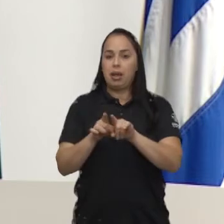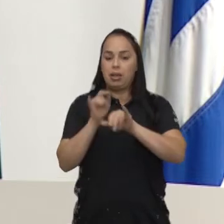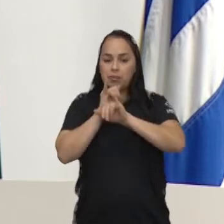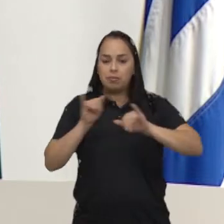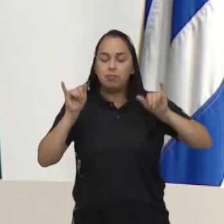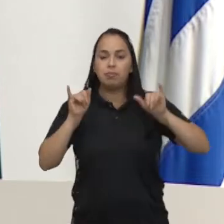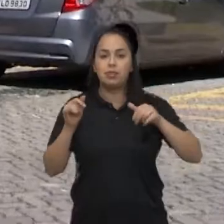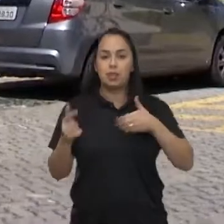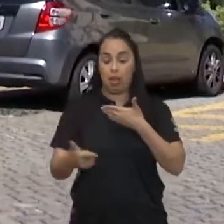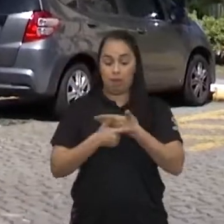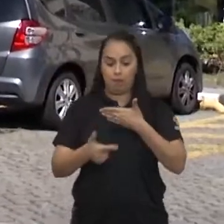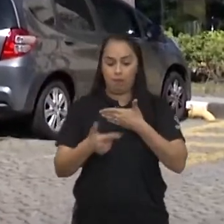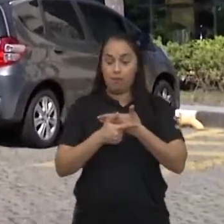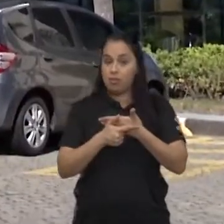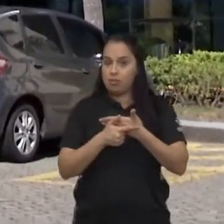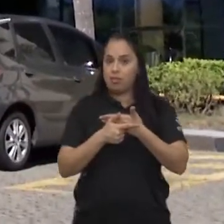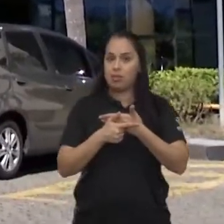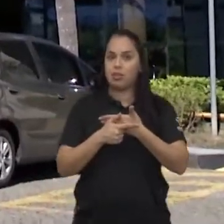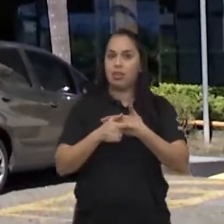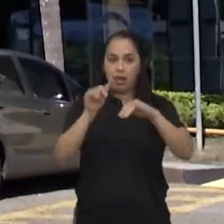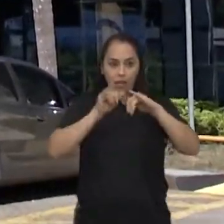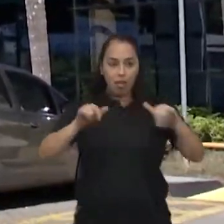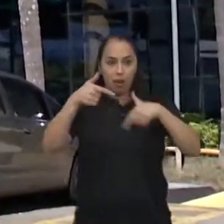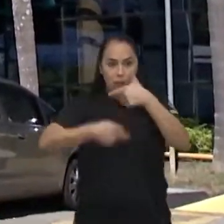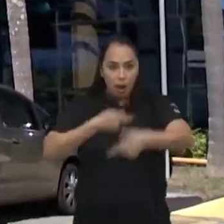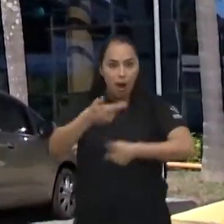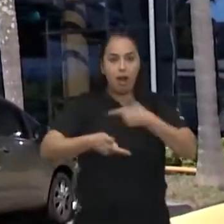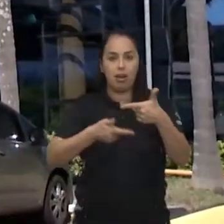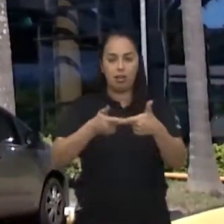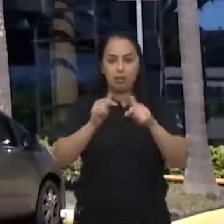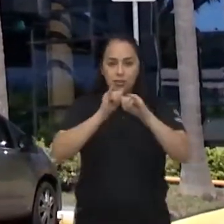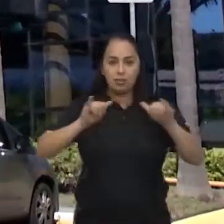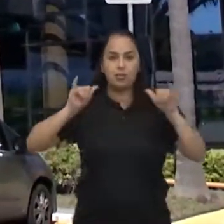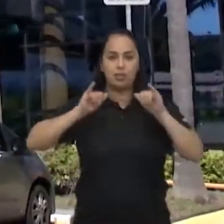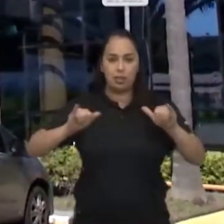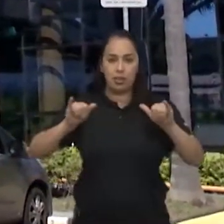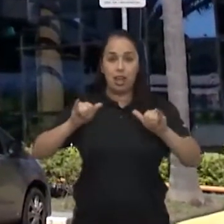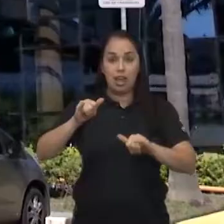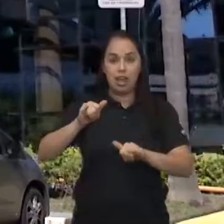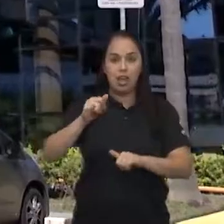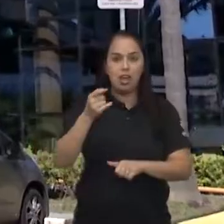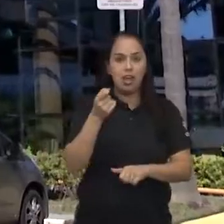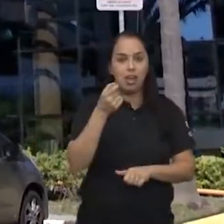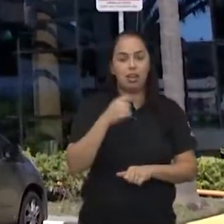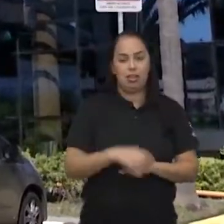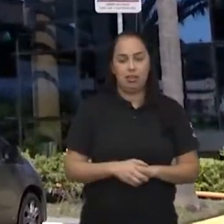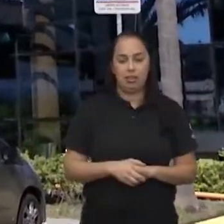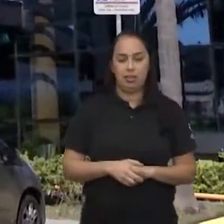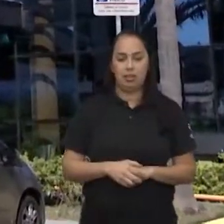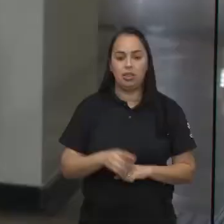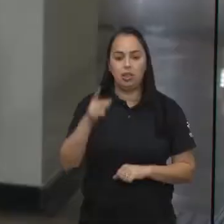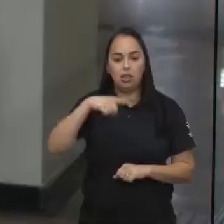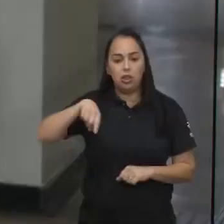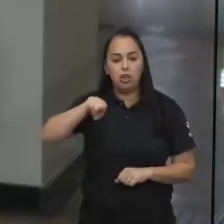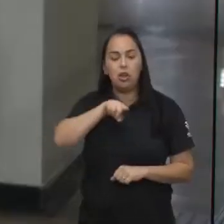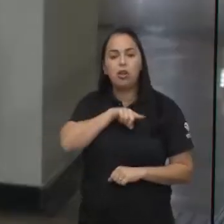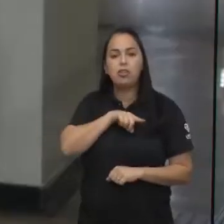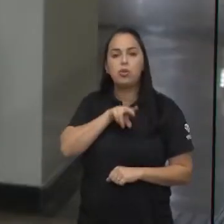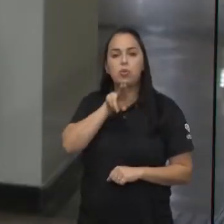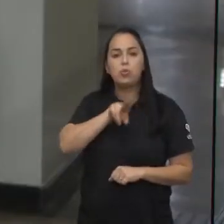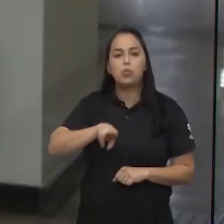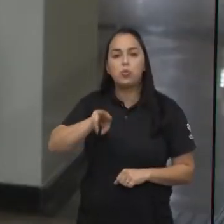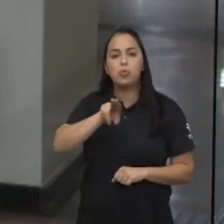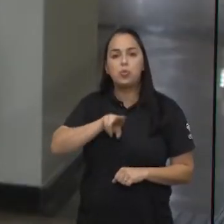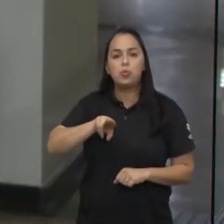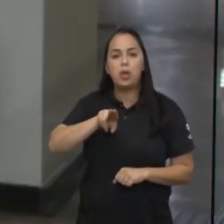parlamentar destacou também o papel da câmara no trabalho de conscientização sobre o uso indiscriminado de remédios e a